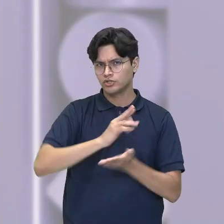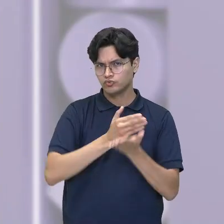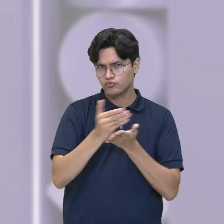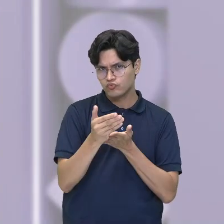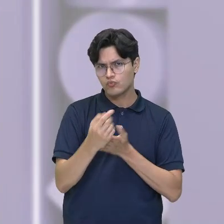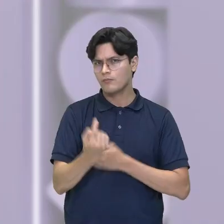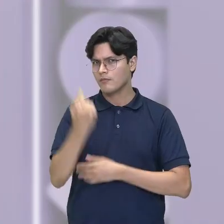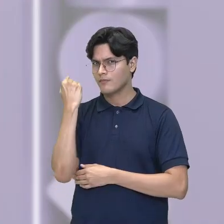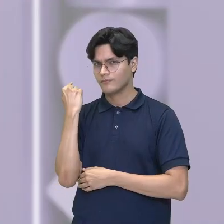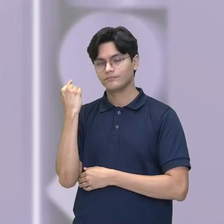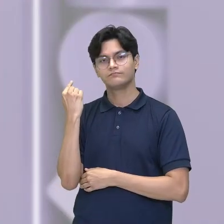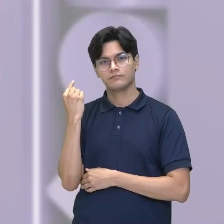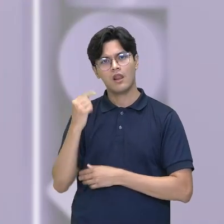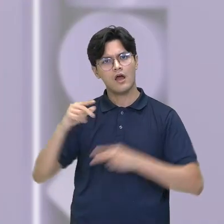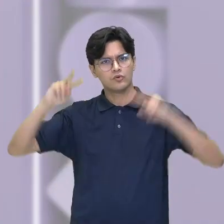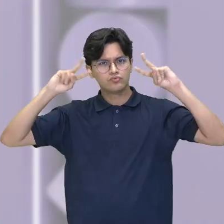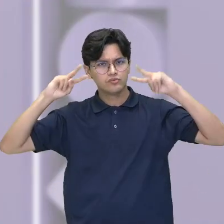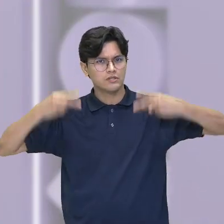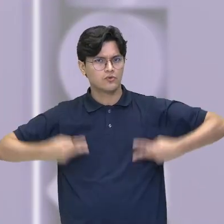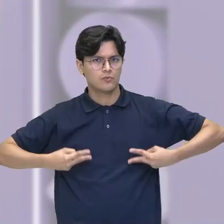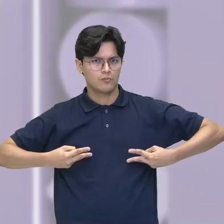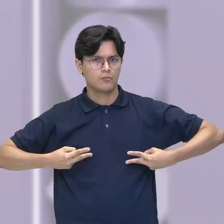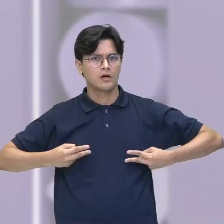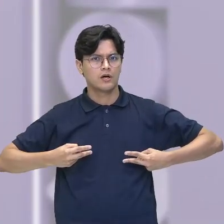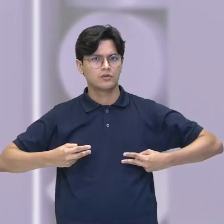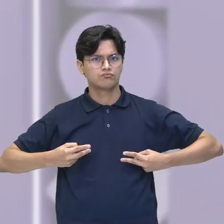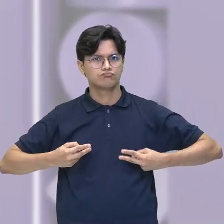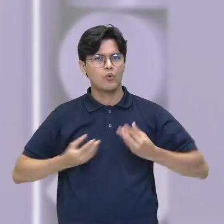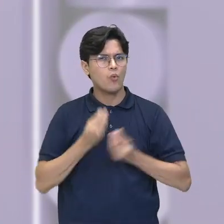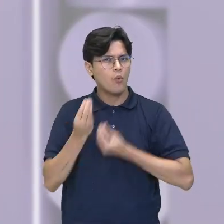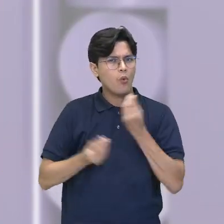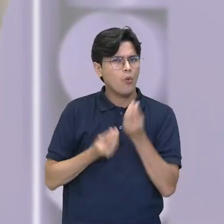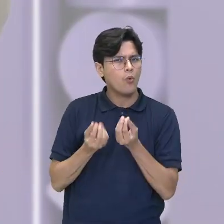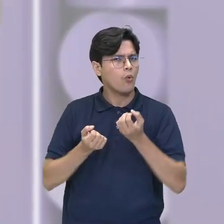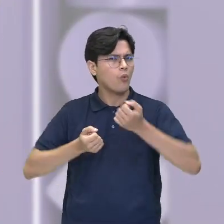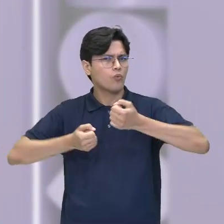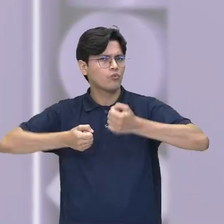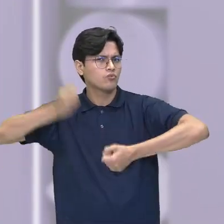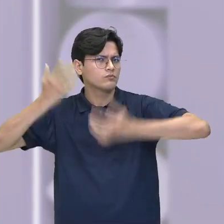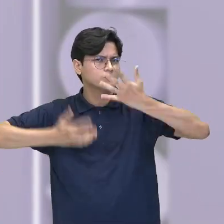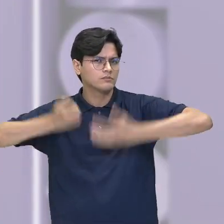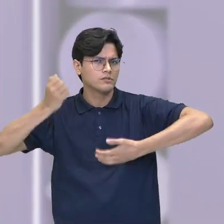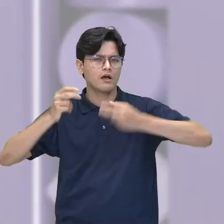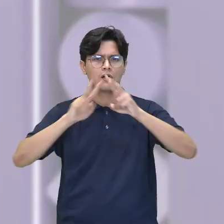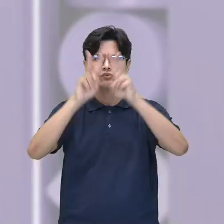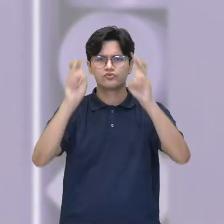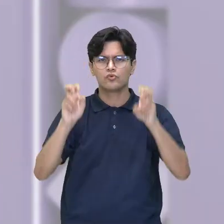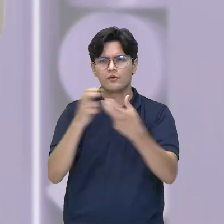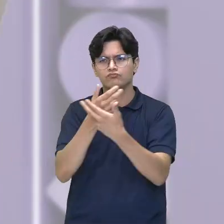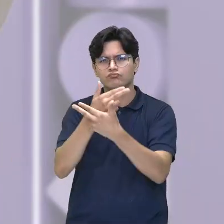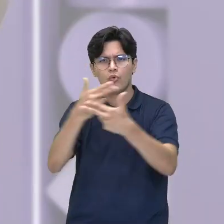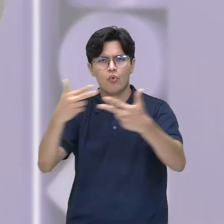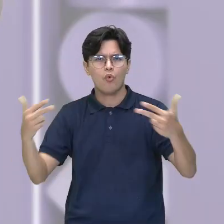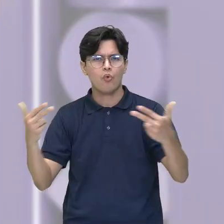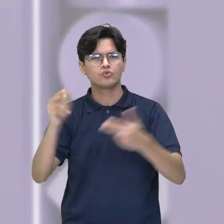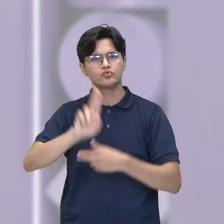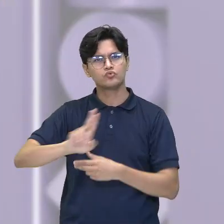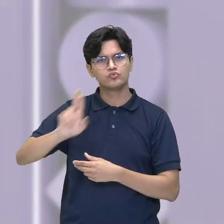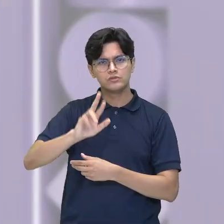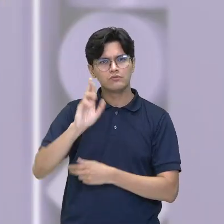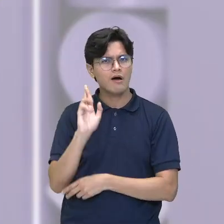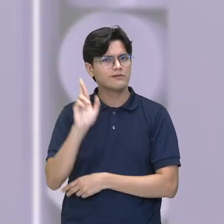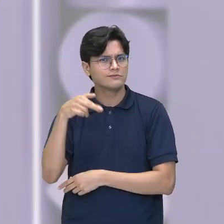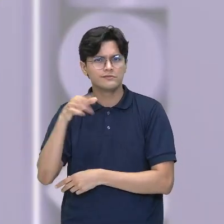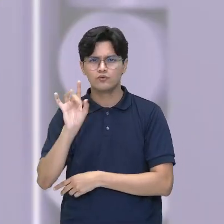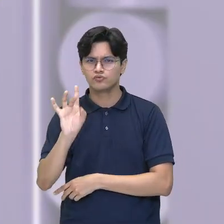ser humano não tinha como explicar sobre todas as coisas a partir do discurso racional,